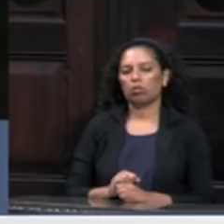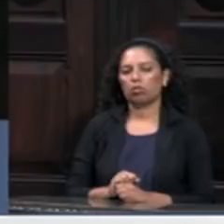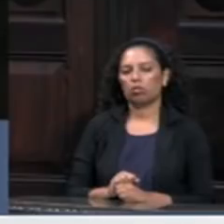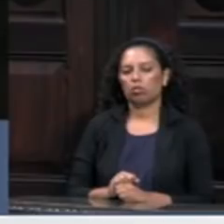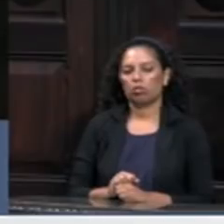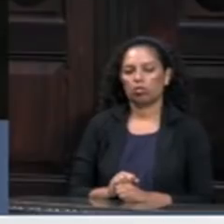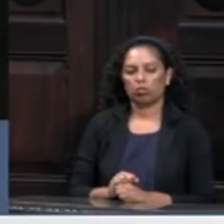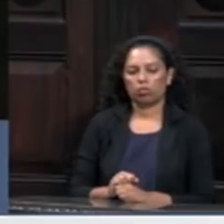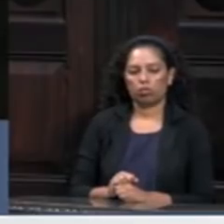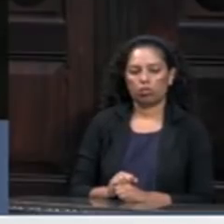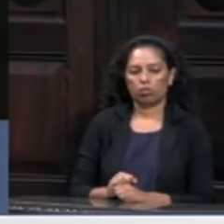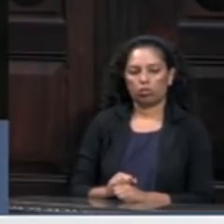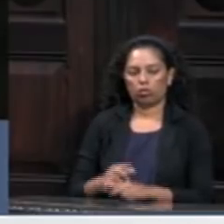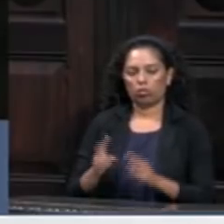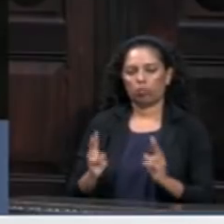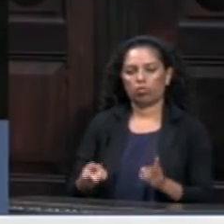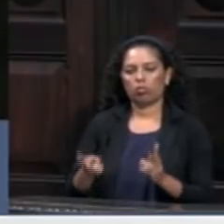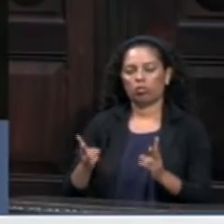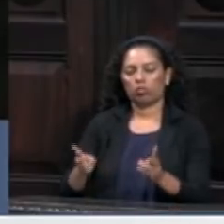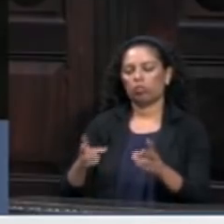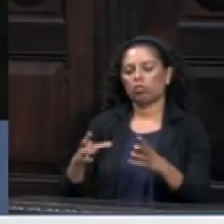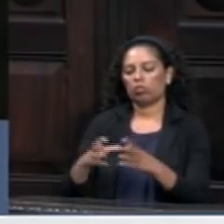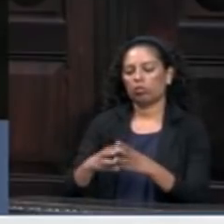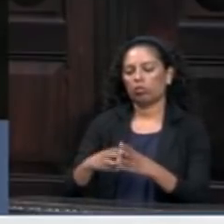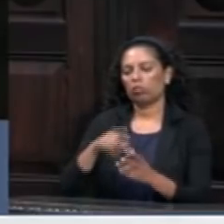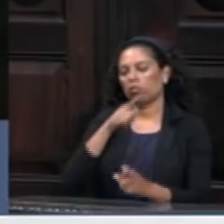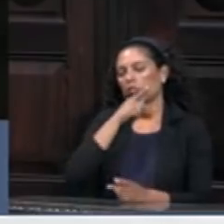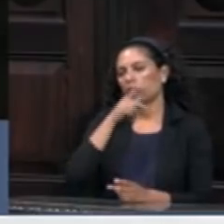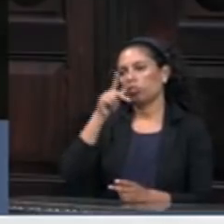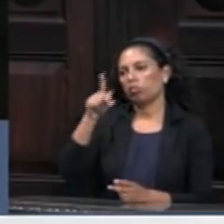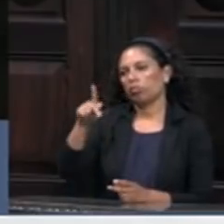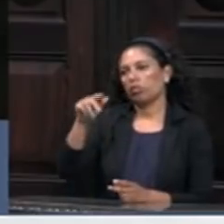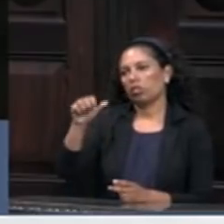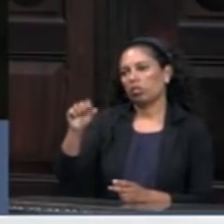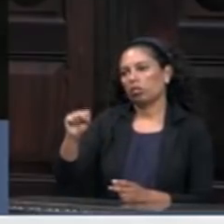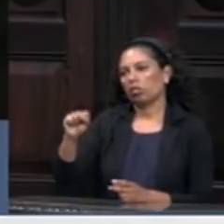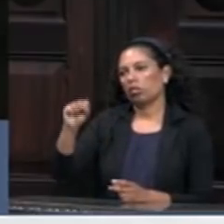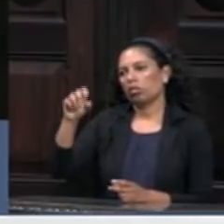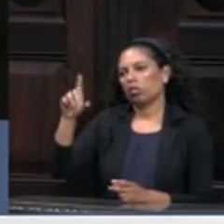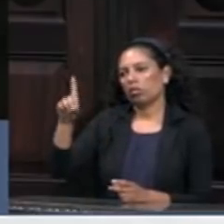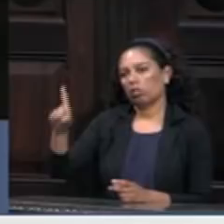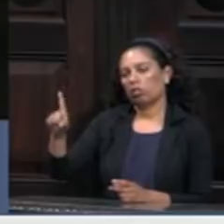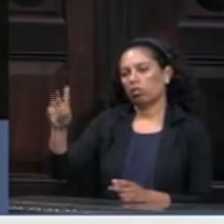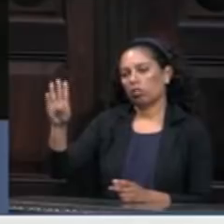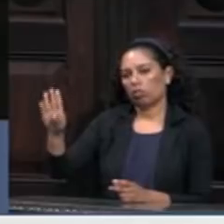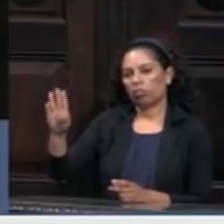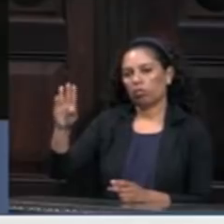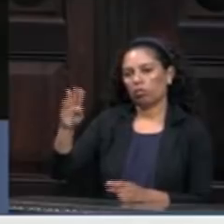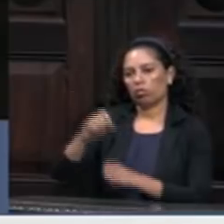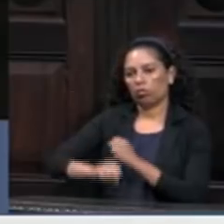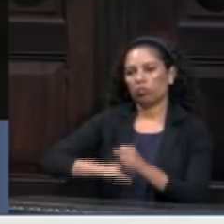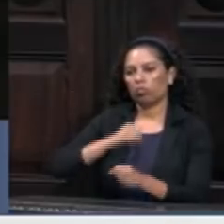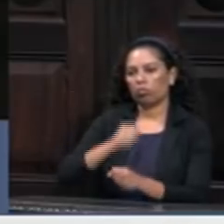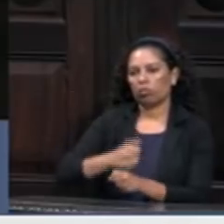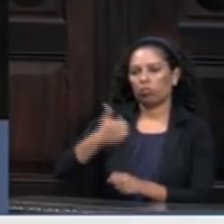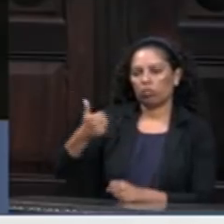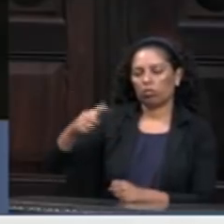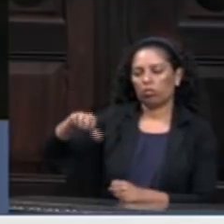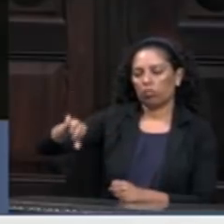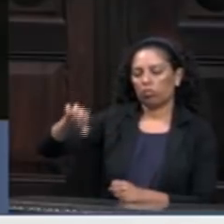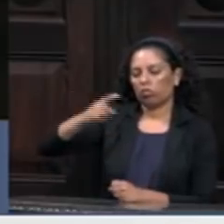imensa bancada do PSDB para a próxima legislatura, temos